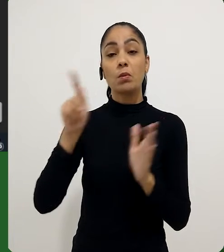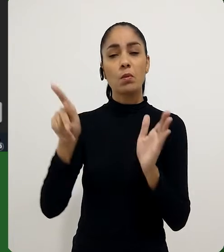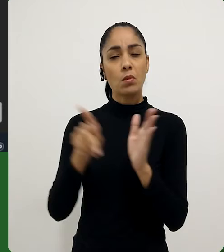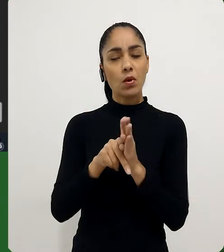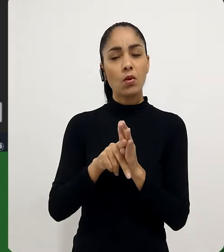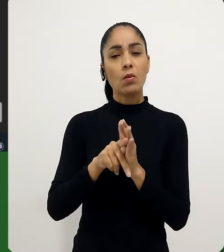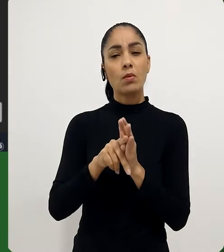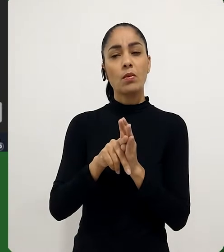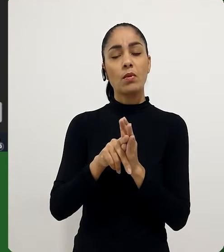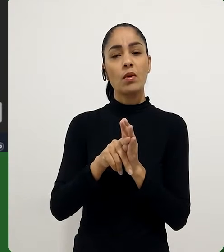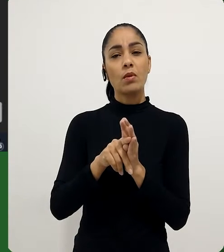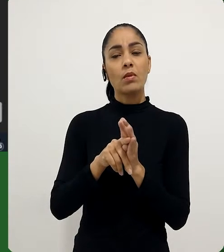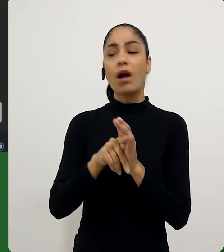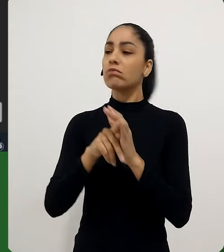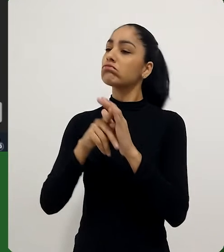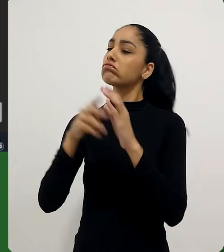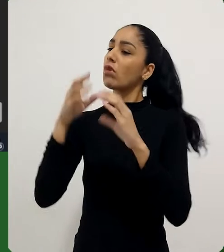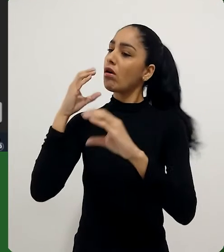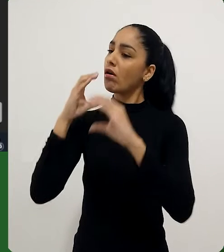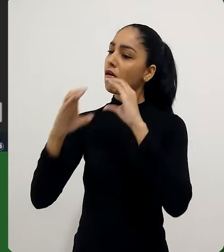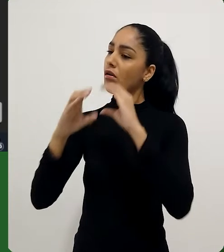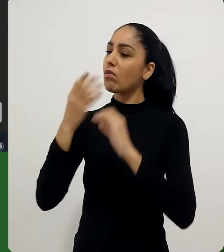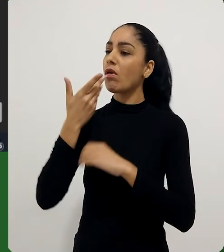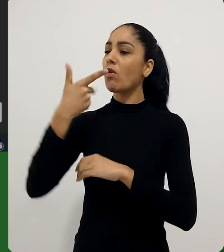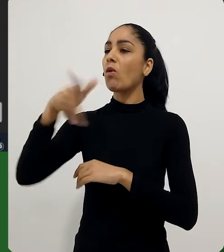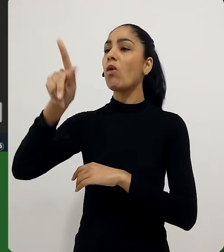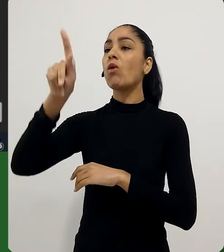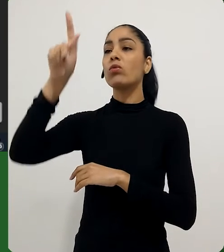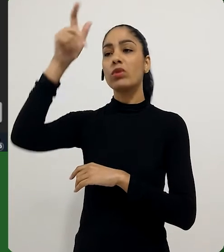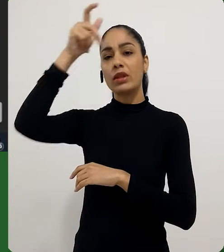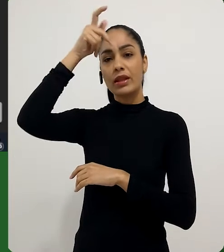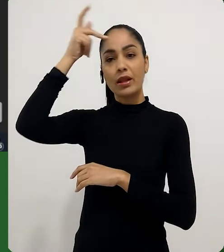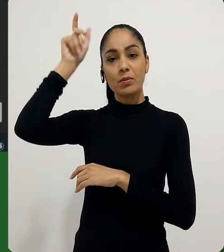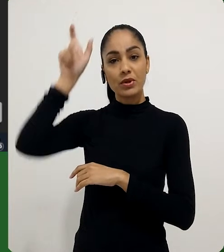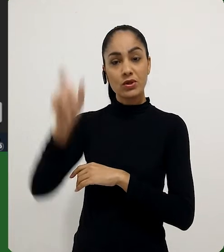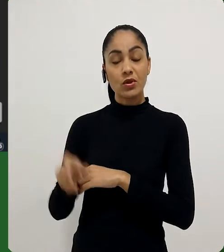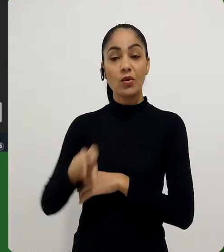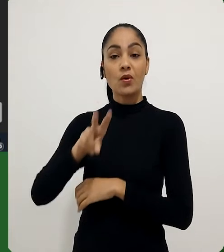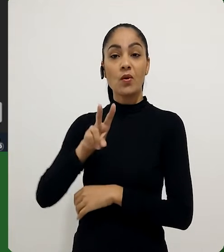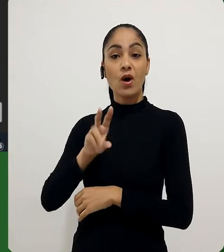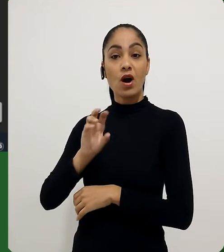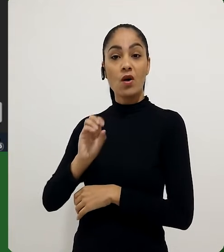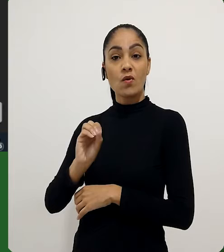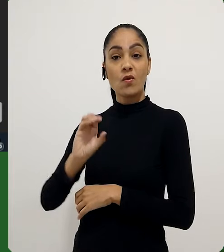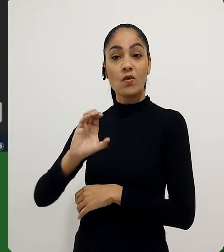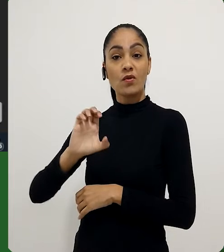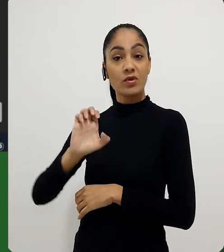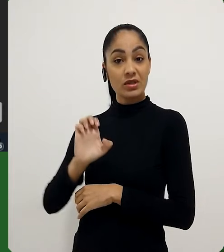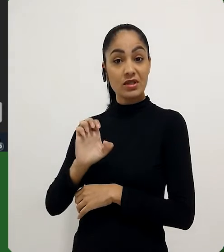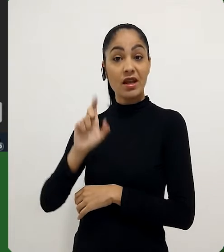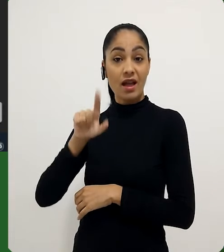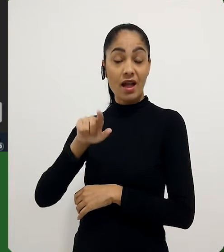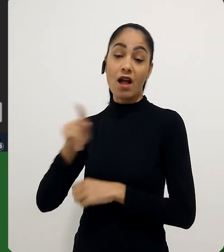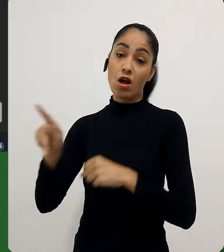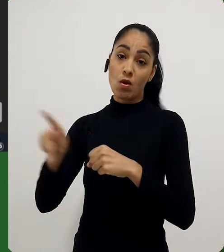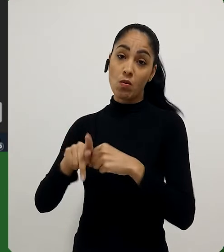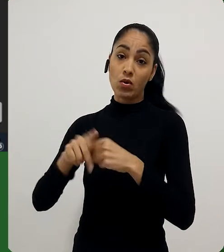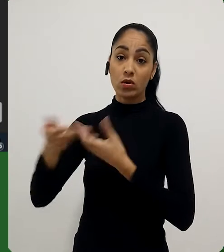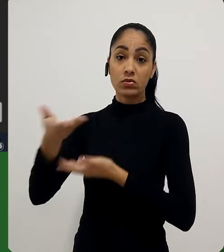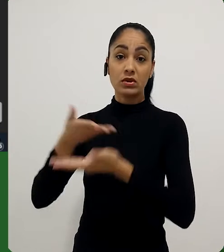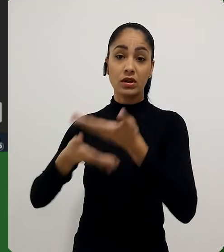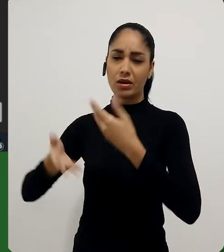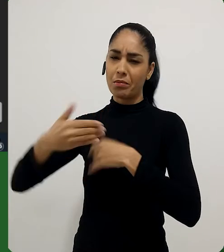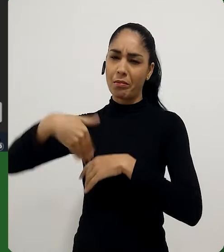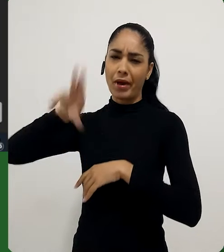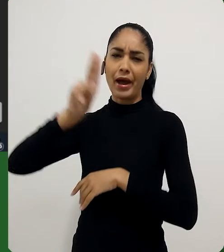nós utilizamos para nos dirigirmos às outras pessoas, né? O você, por exemplo,